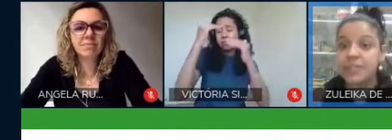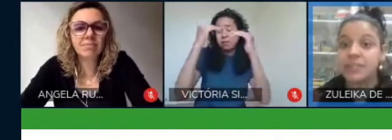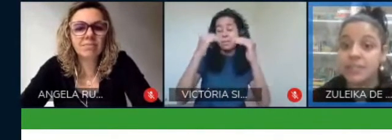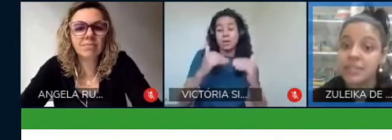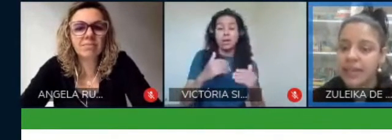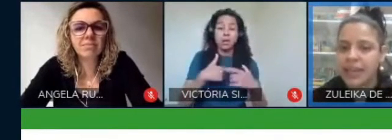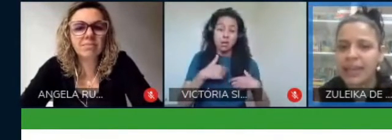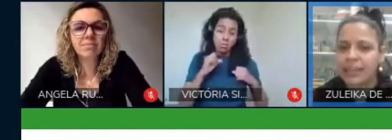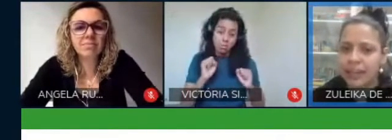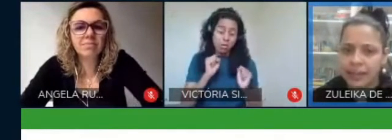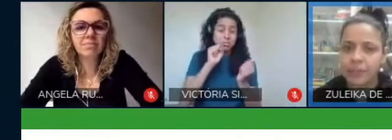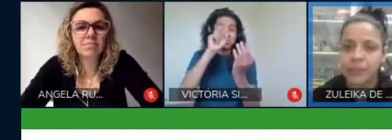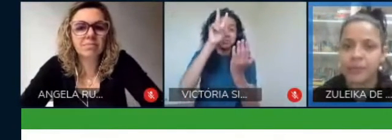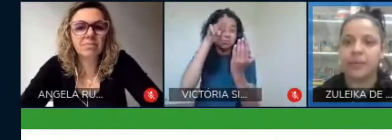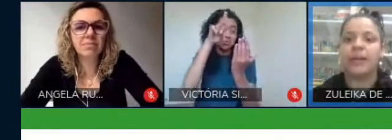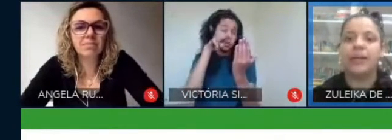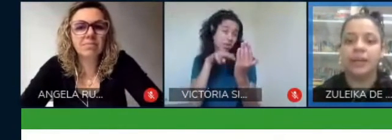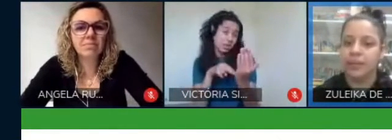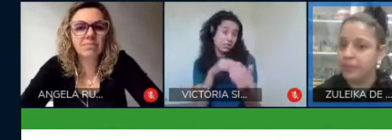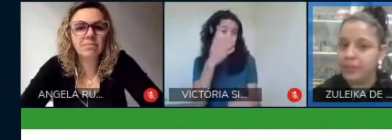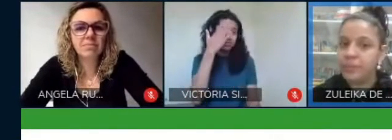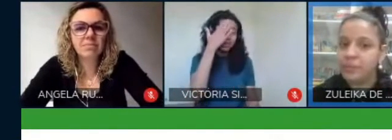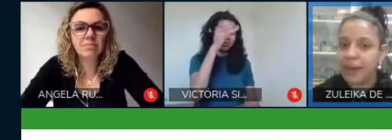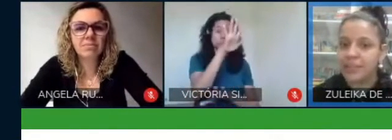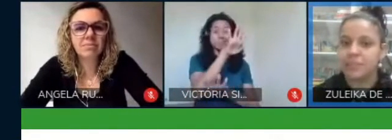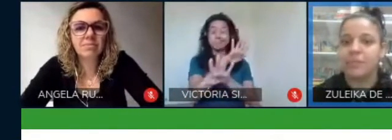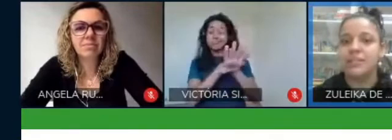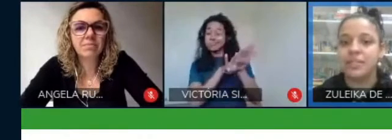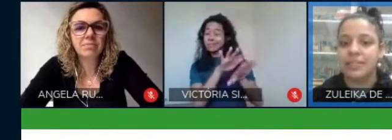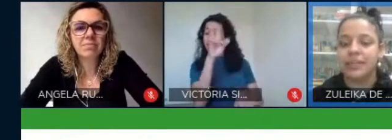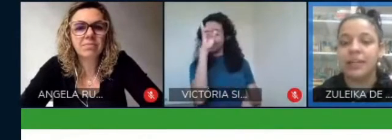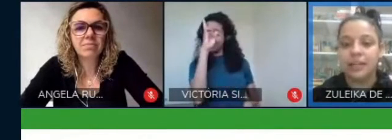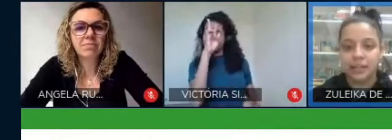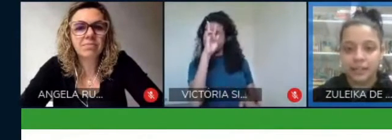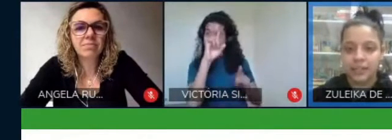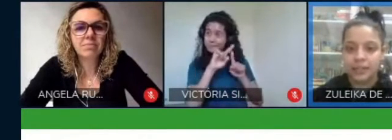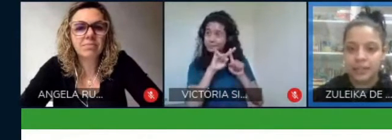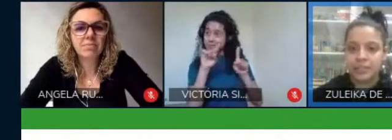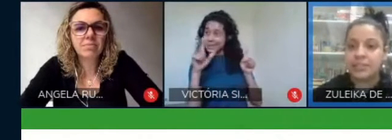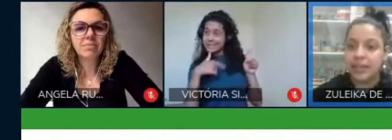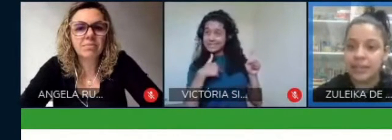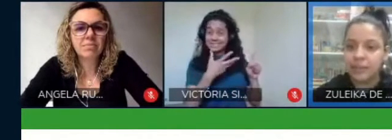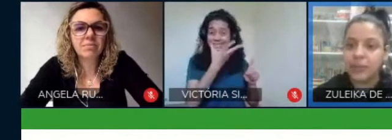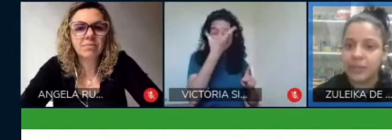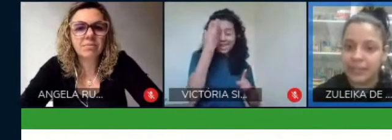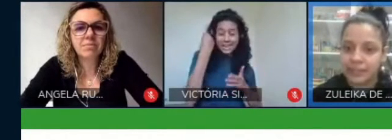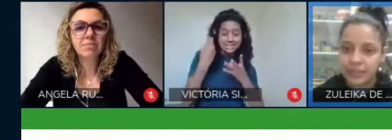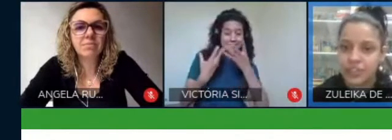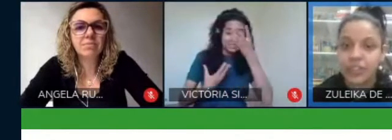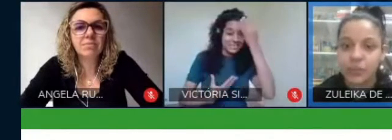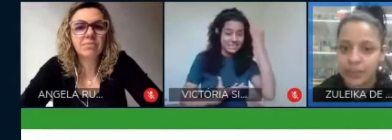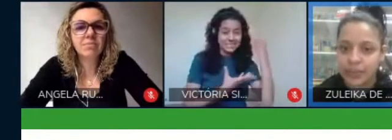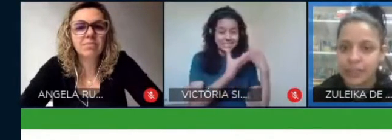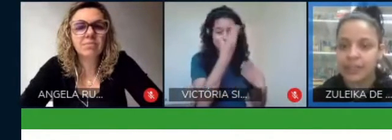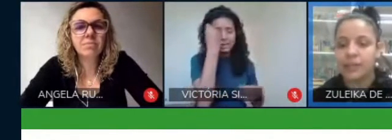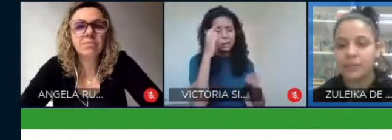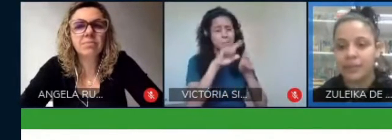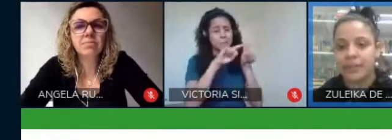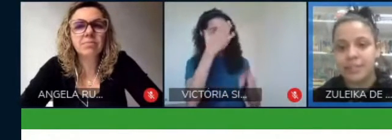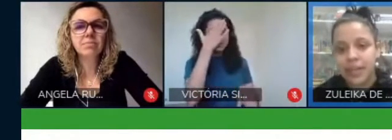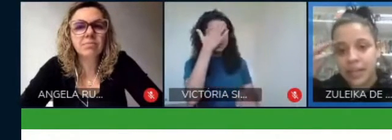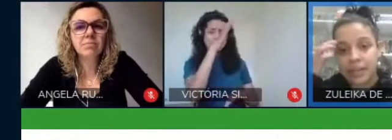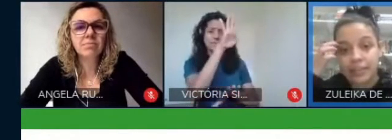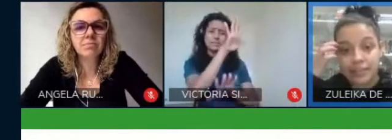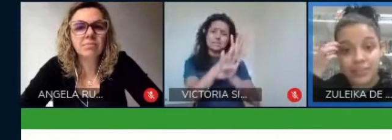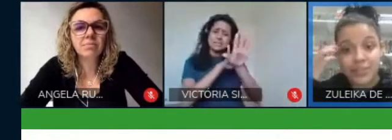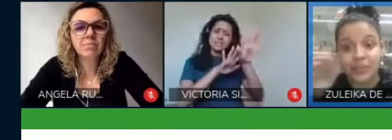mais ou menos que sei, lembro, né? Eu não lembro mais, mas assim, sei o que está dito ali em